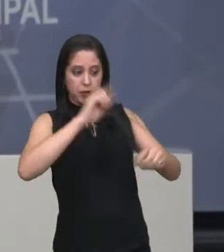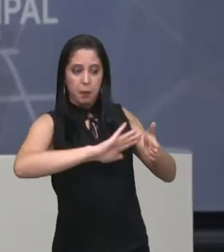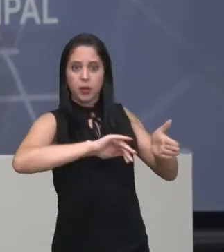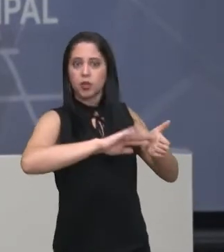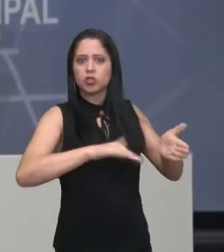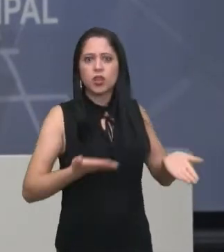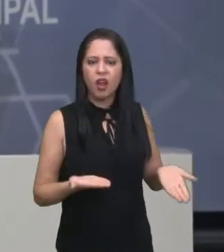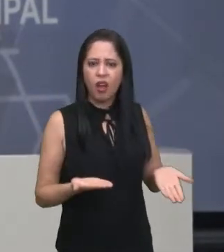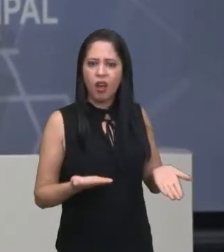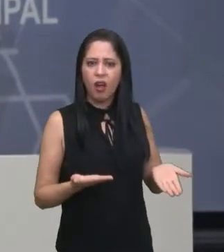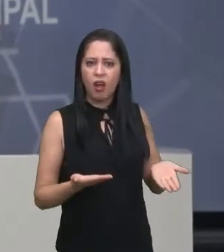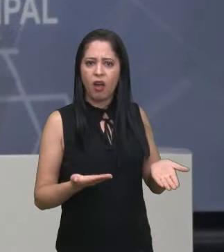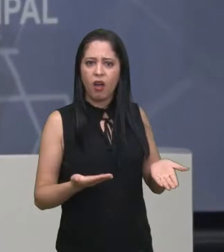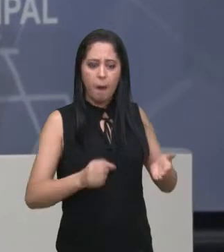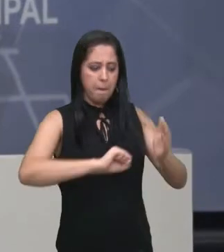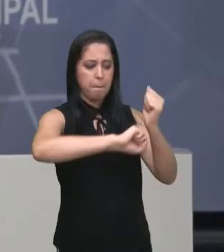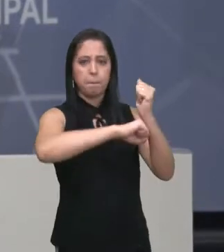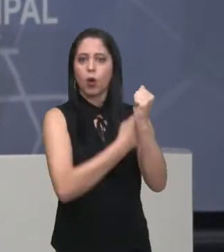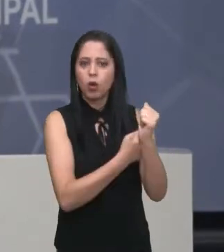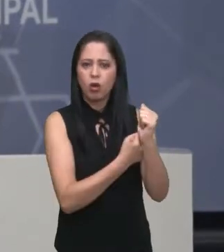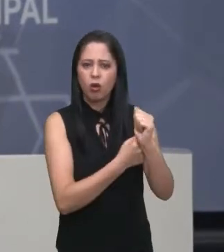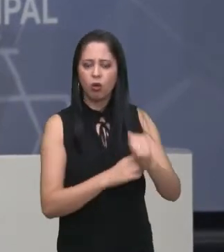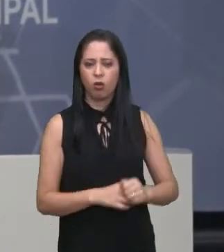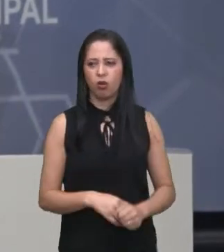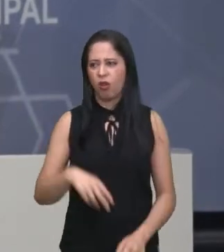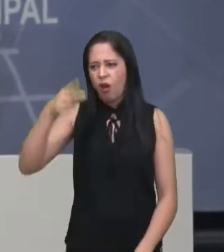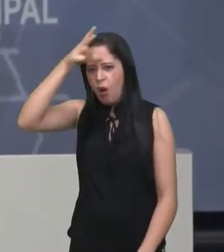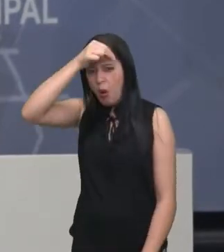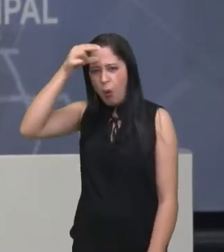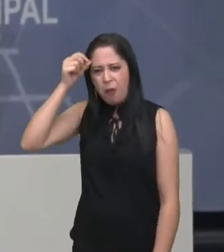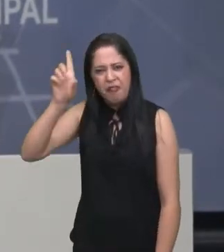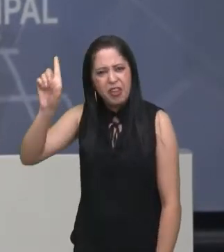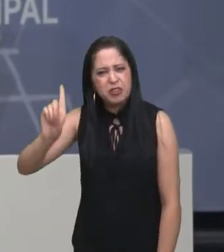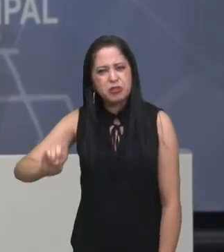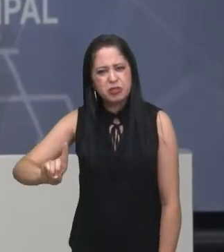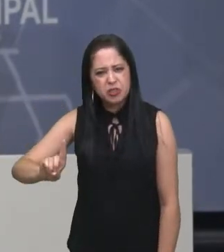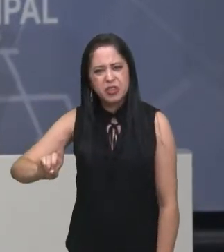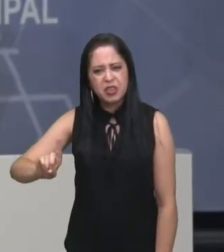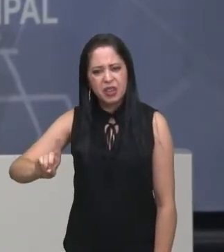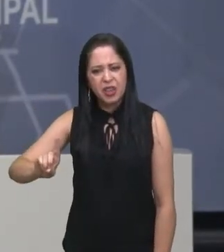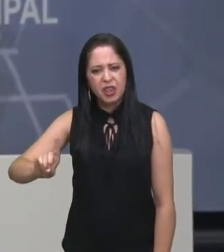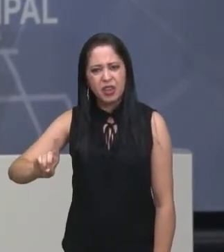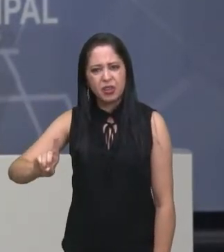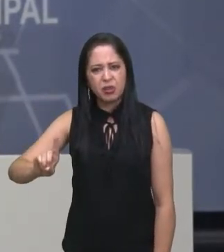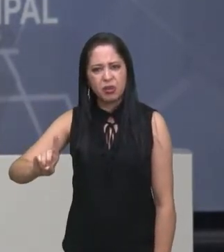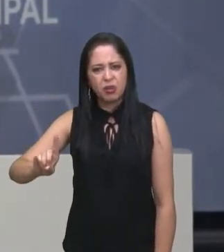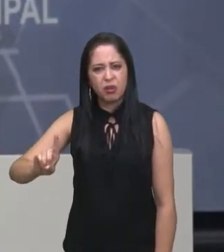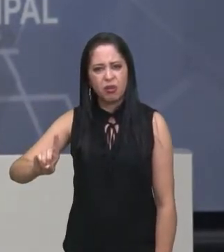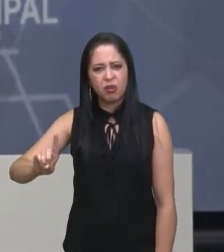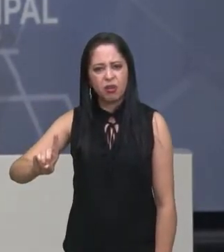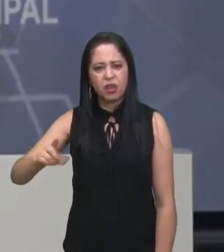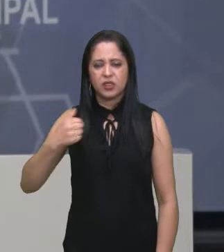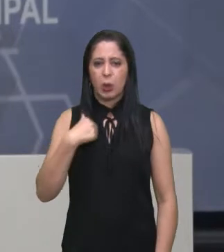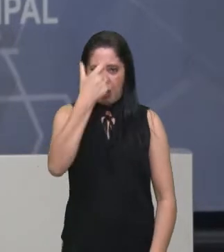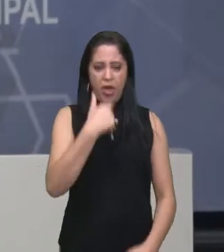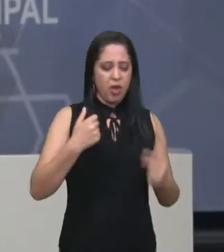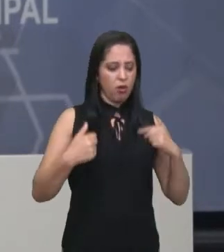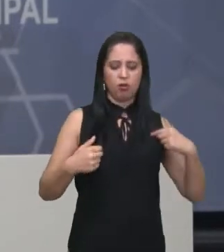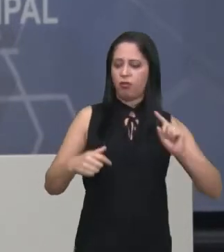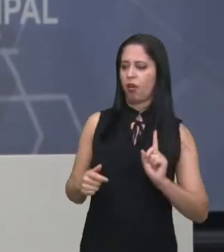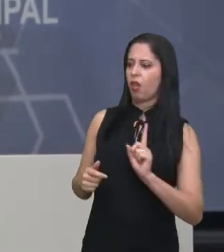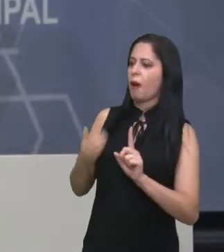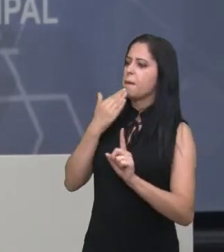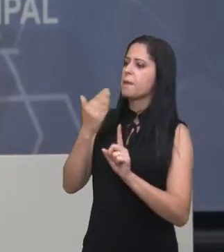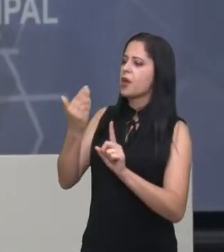Também não dá o direito para o prefeito e dos secretários, das secretarias, não atender mais pedido meu, da Dulce, do